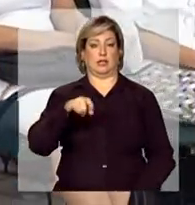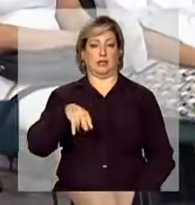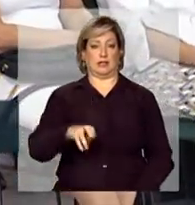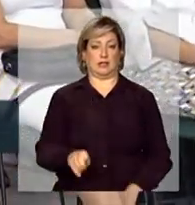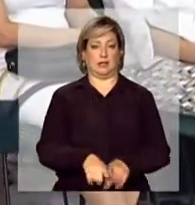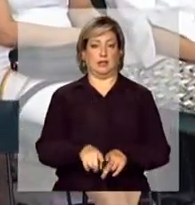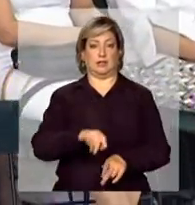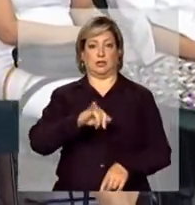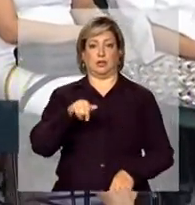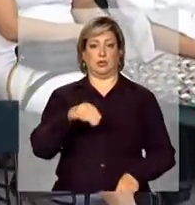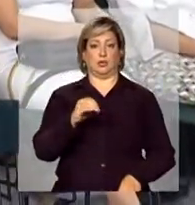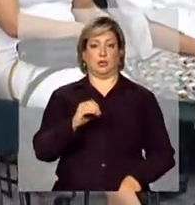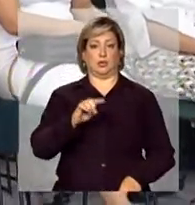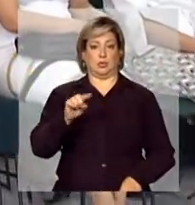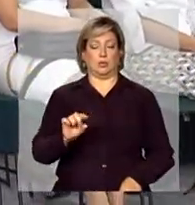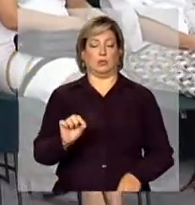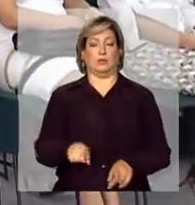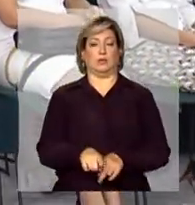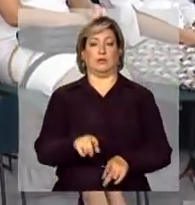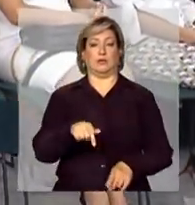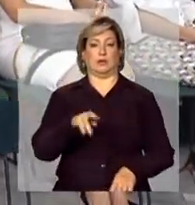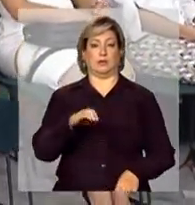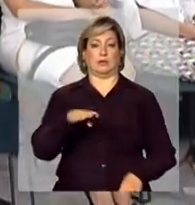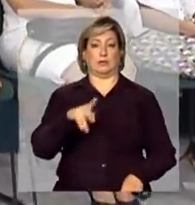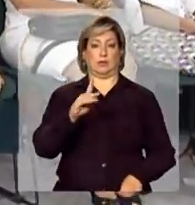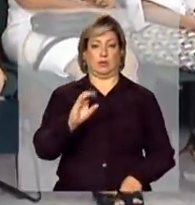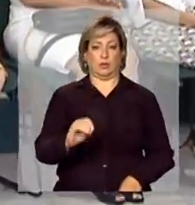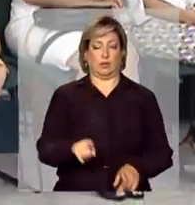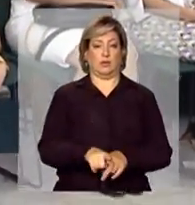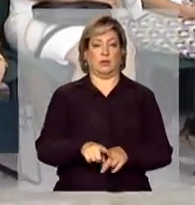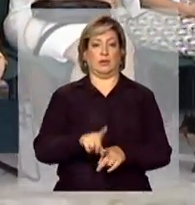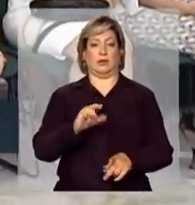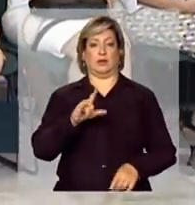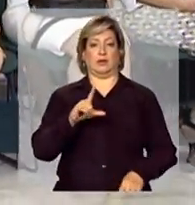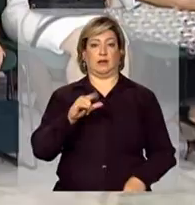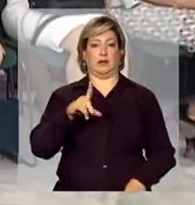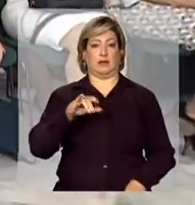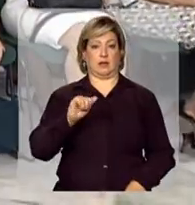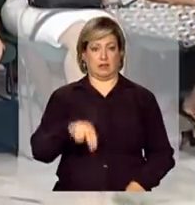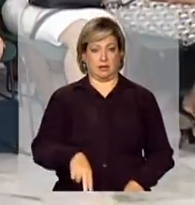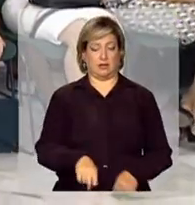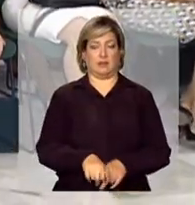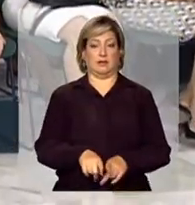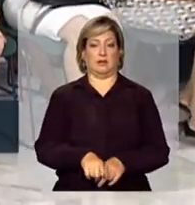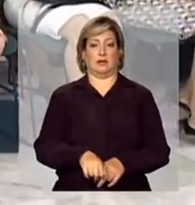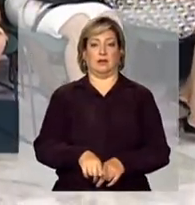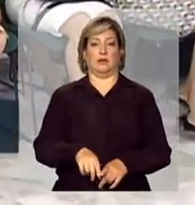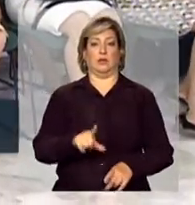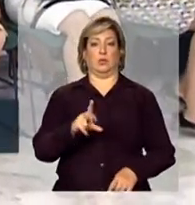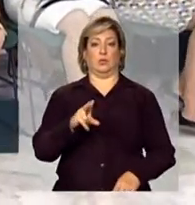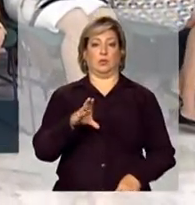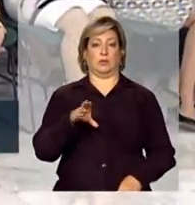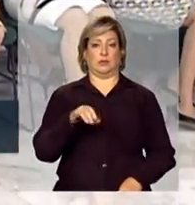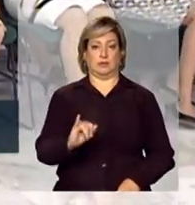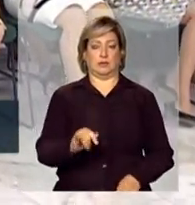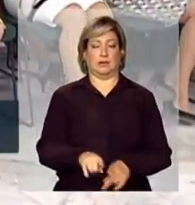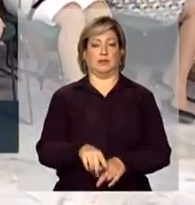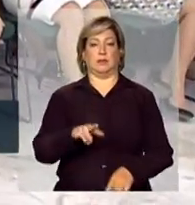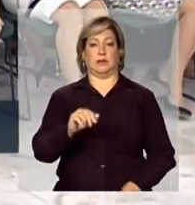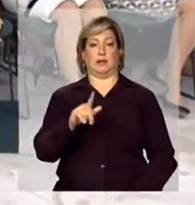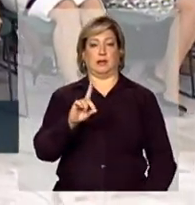Jô Moraes cake rota Lilian Sá luz isso aynak